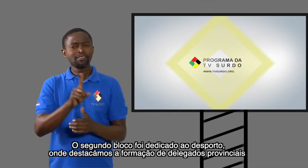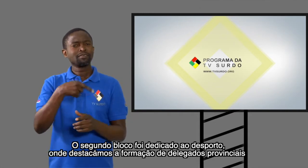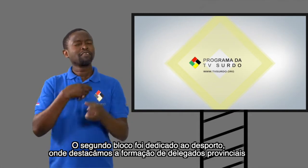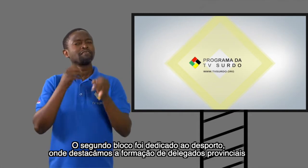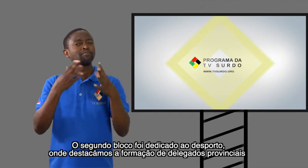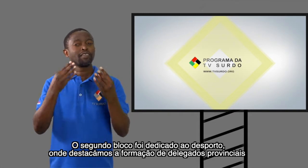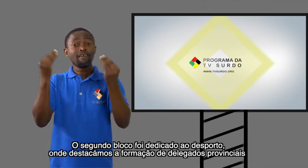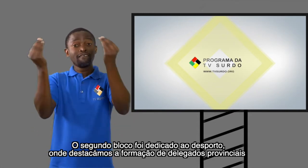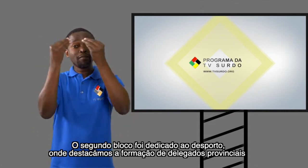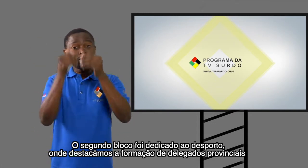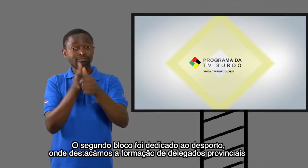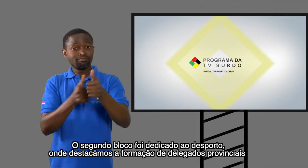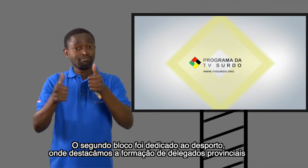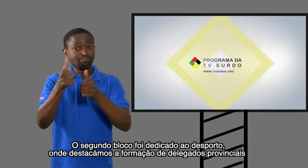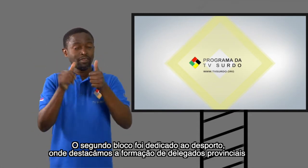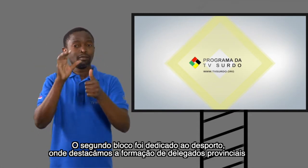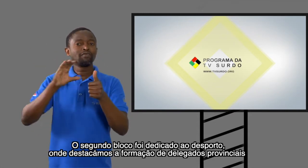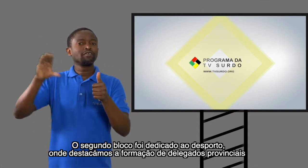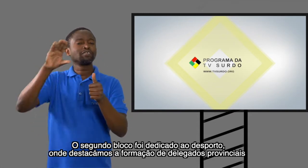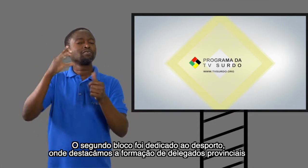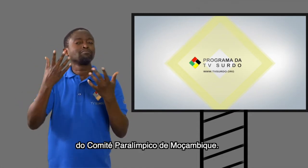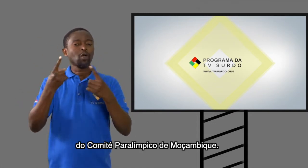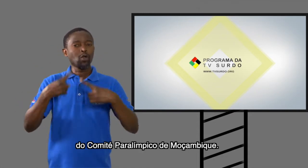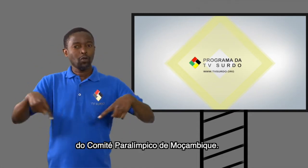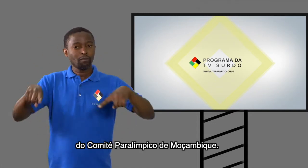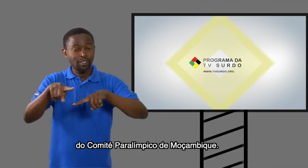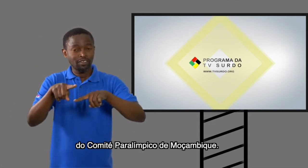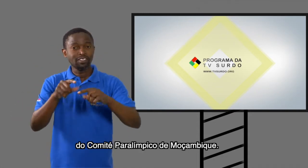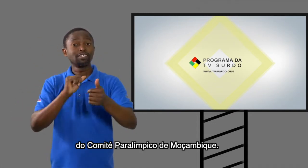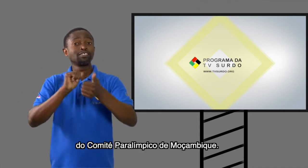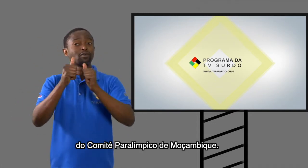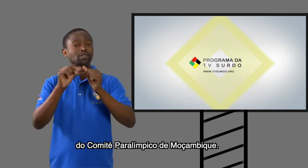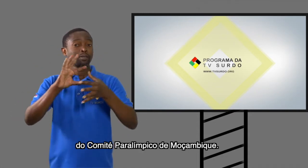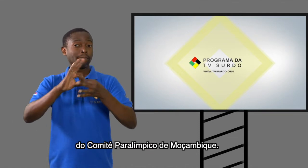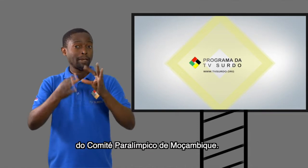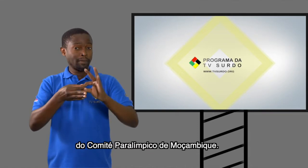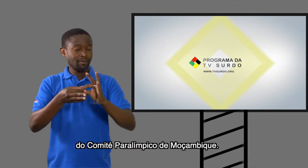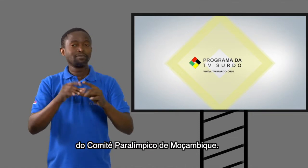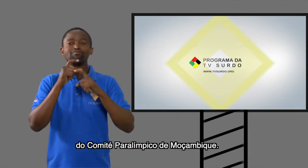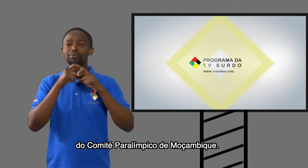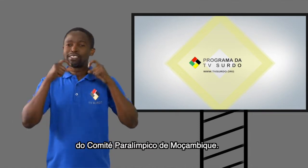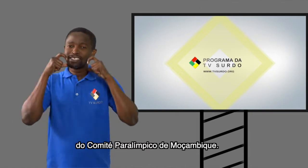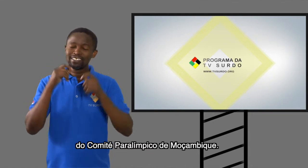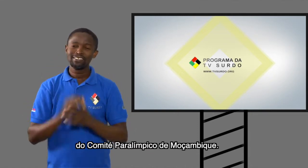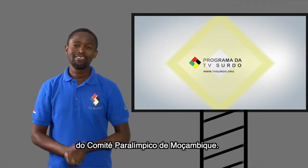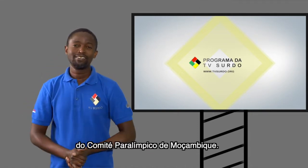onde destacamos a formação de delegados provinciais do Comitê Paralímpico de Moçambique.